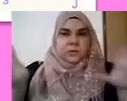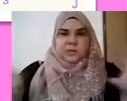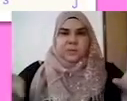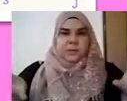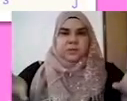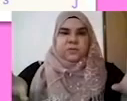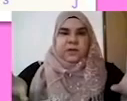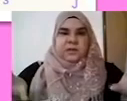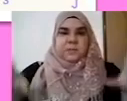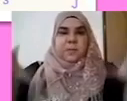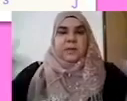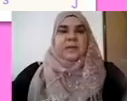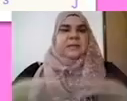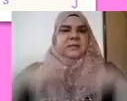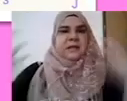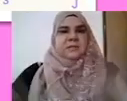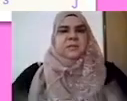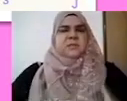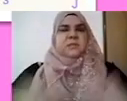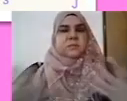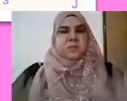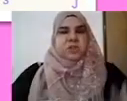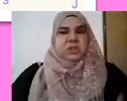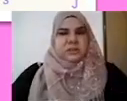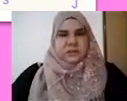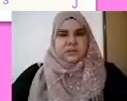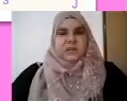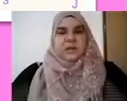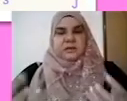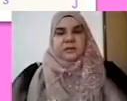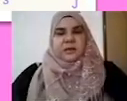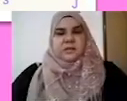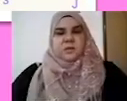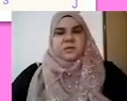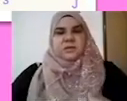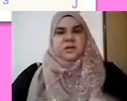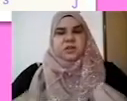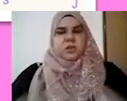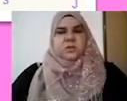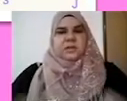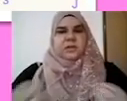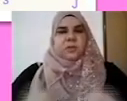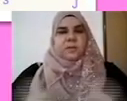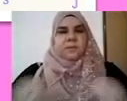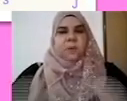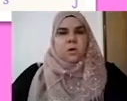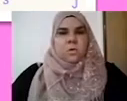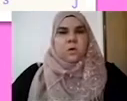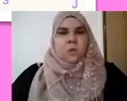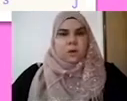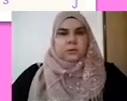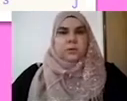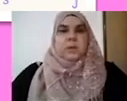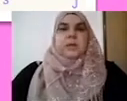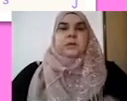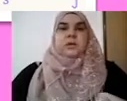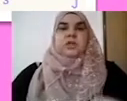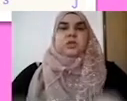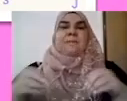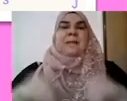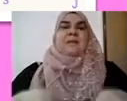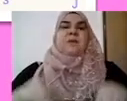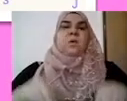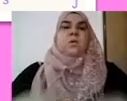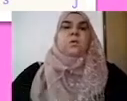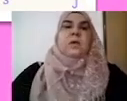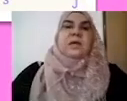são dois polígonos diferentes, porém, eles têm as mesmas medidas. E a gente consegue sobrepor um ao outro. Então, a gente